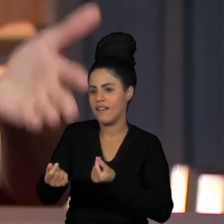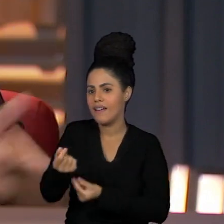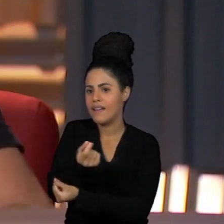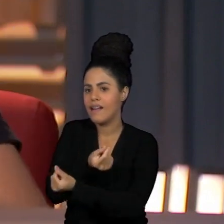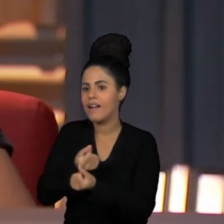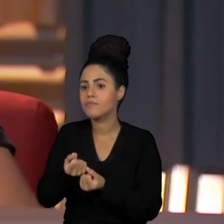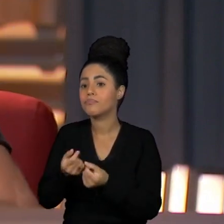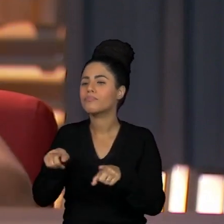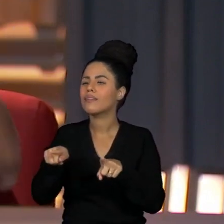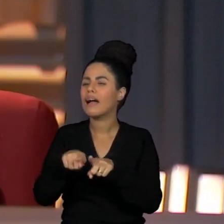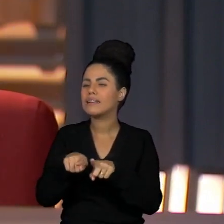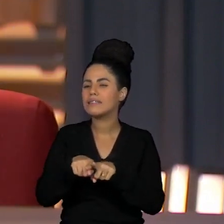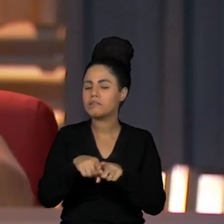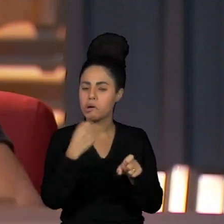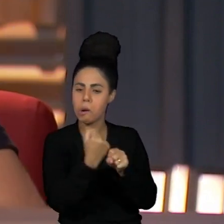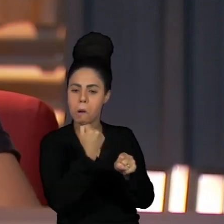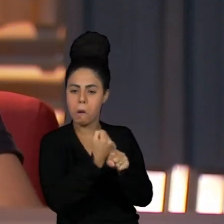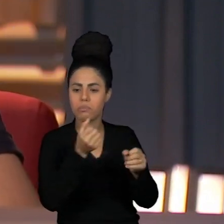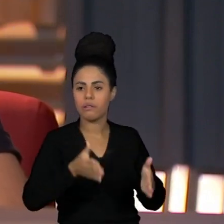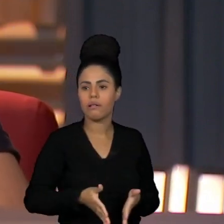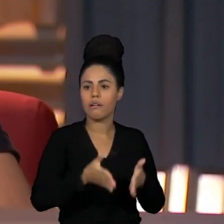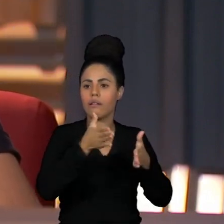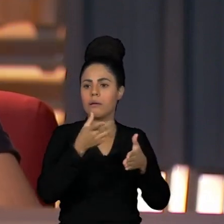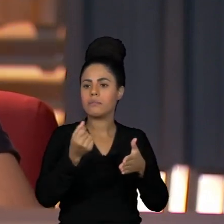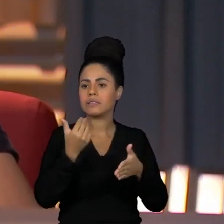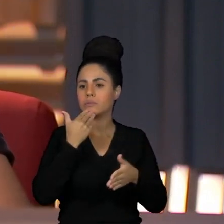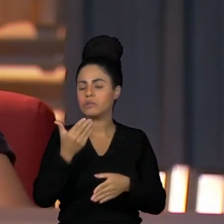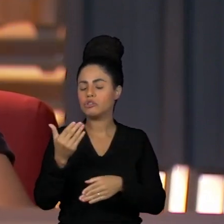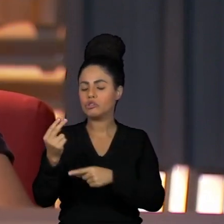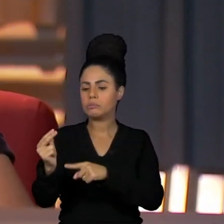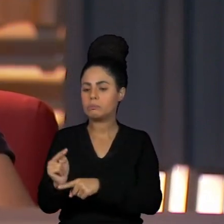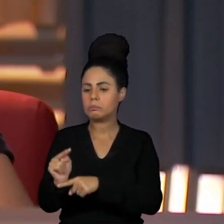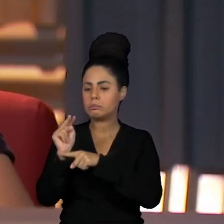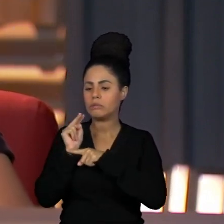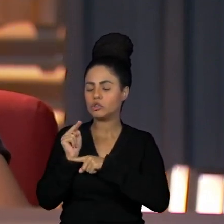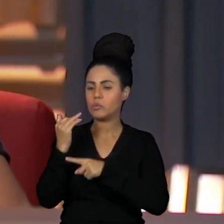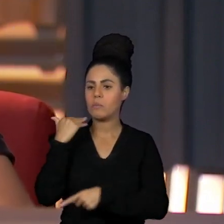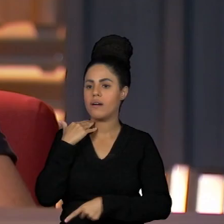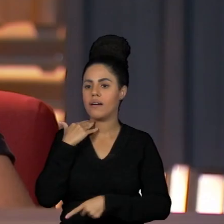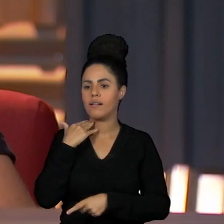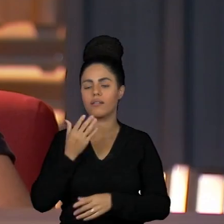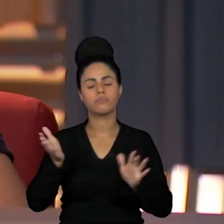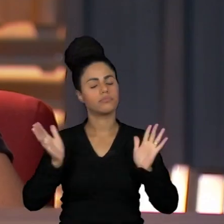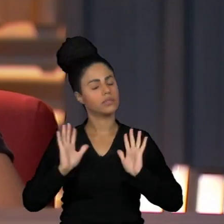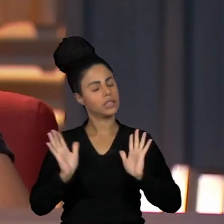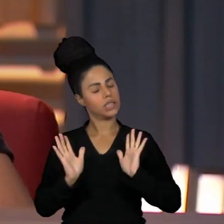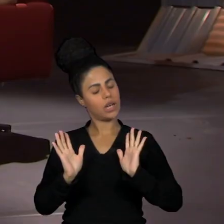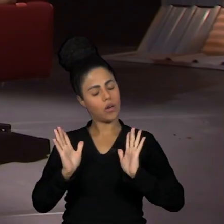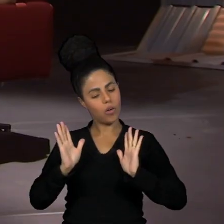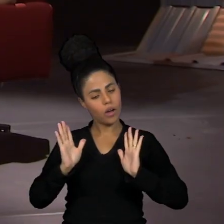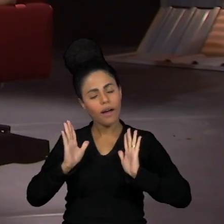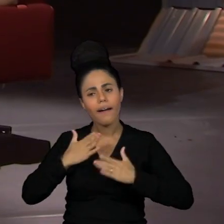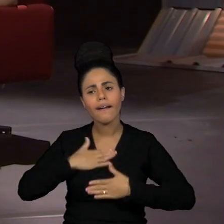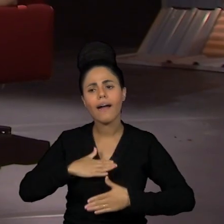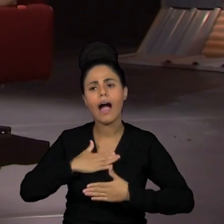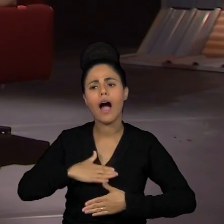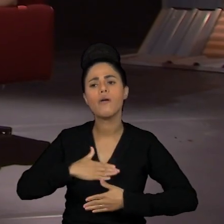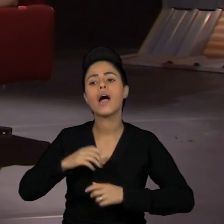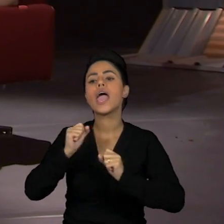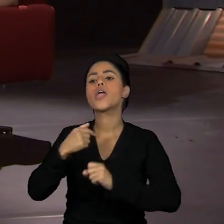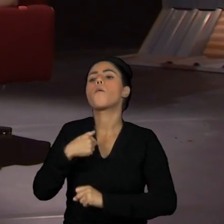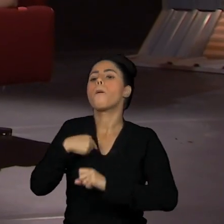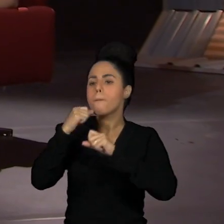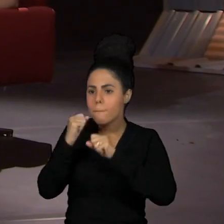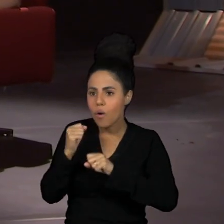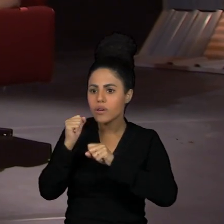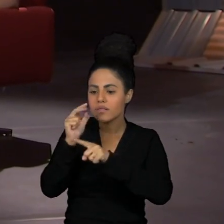uma obra dentro de casa, tem que pegar um empréstimo. Só que aí hoje eu tenho conhecimento que fala, peraí, eu posso pegar meu dinheiro e emprestar para o